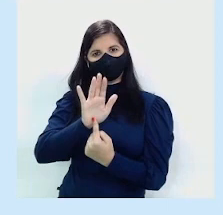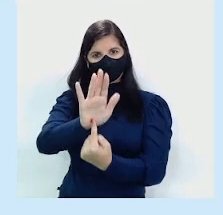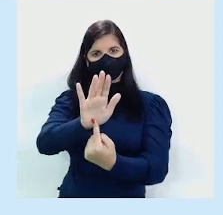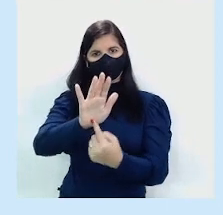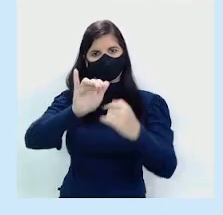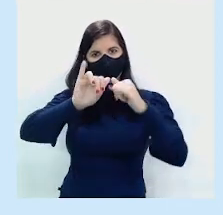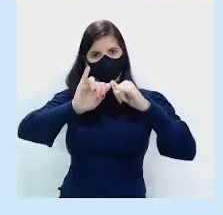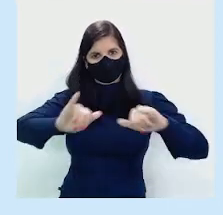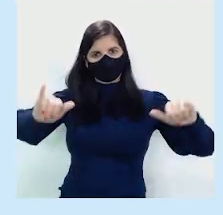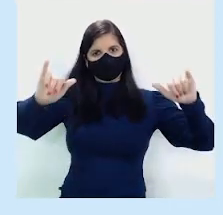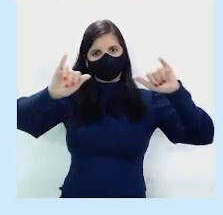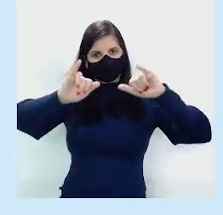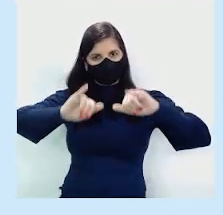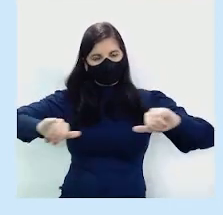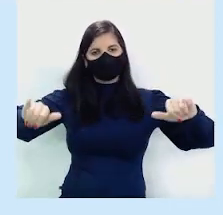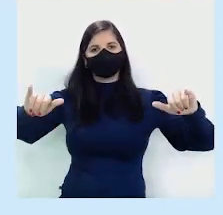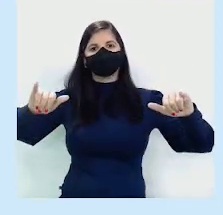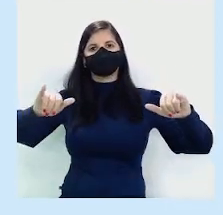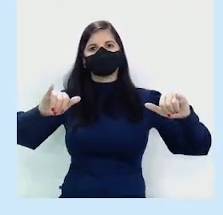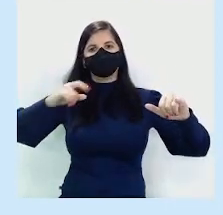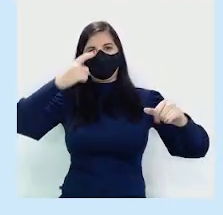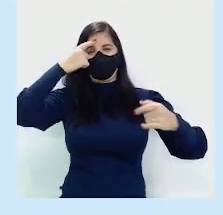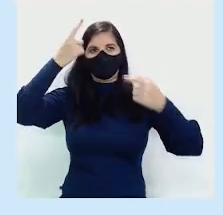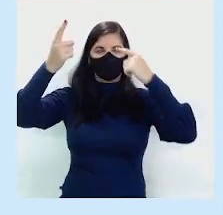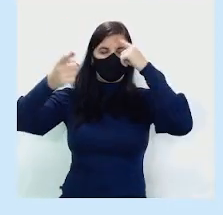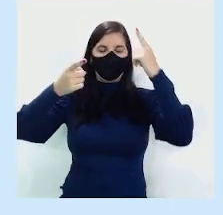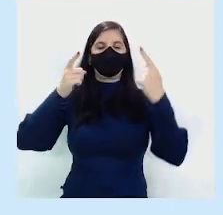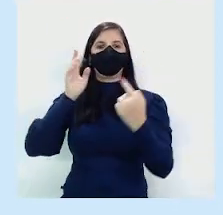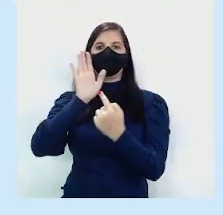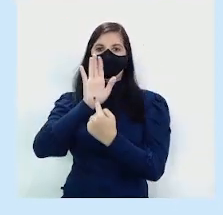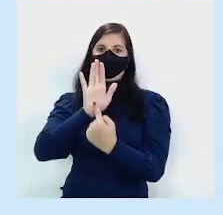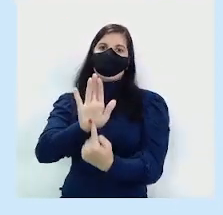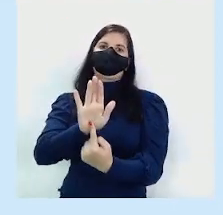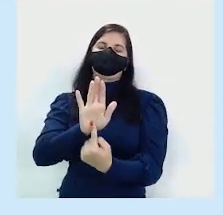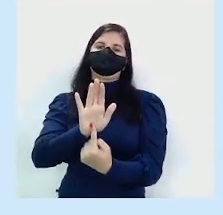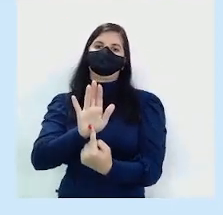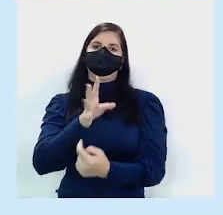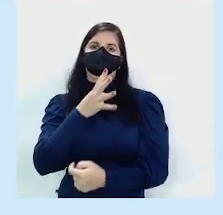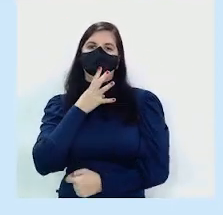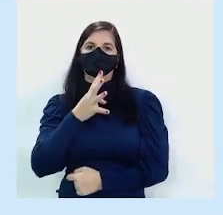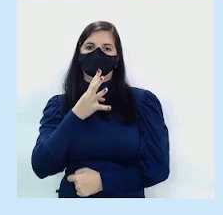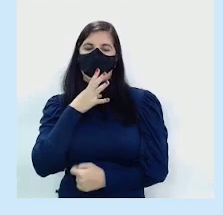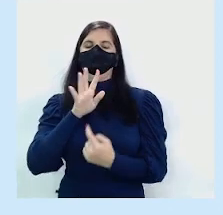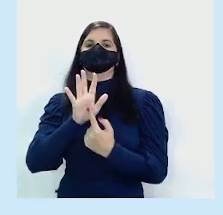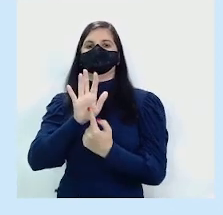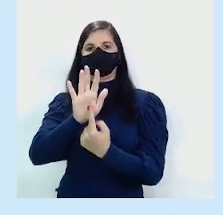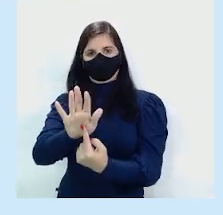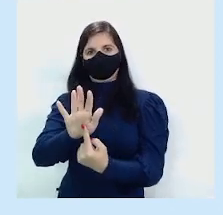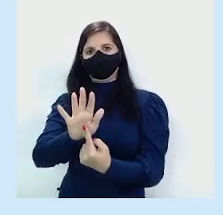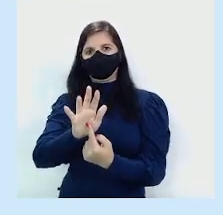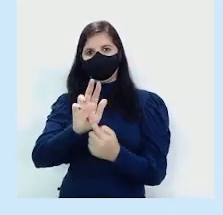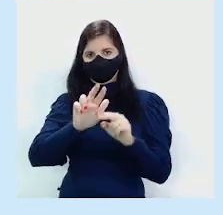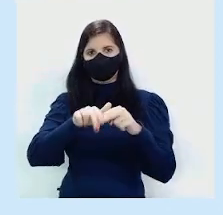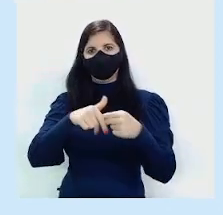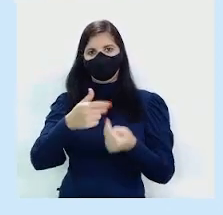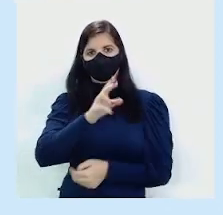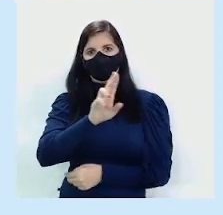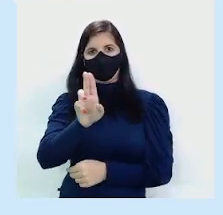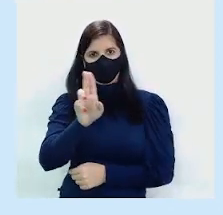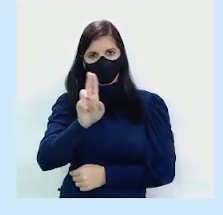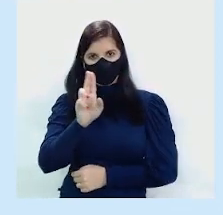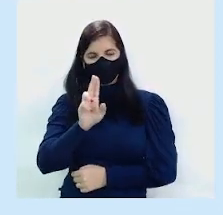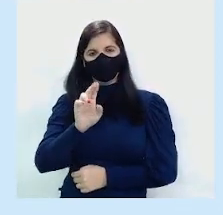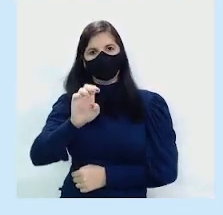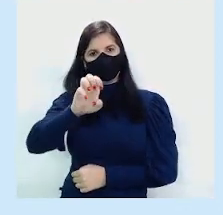informação, apresentar uma ideia, apresentar algum conhecimento. Por isso que o nome do tipo textual